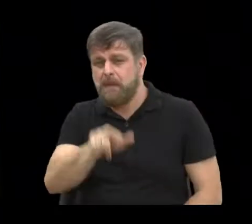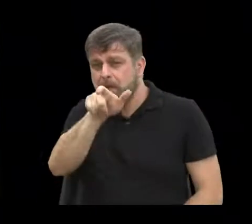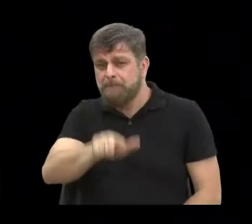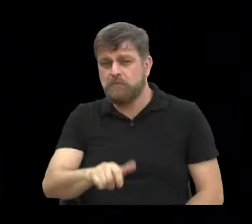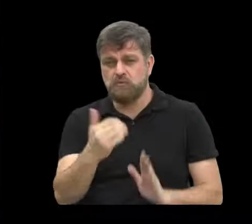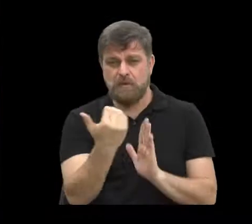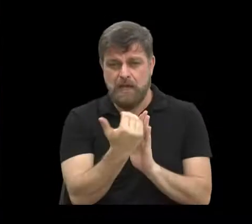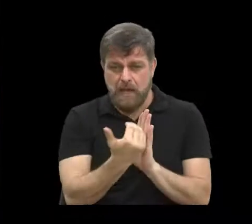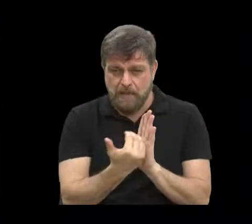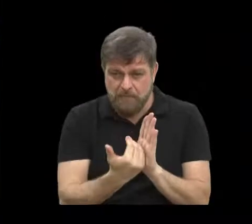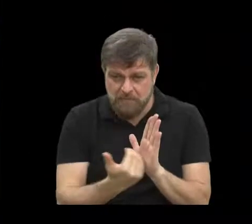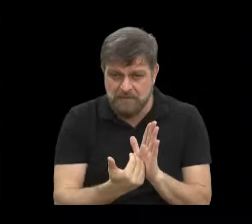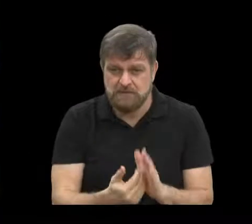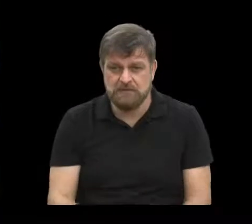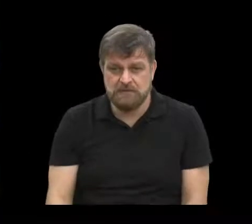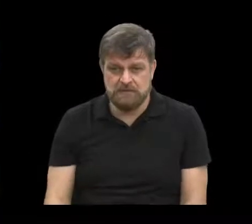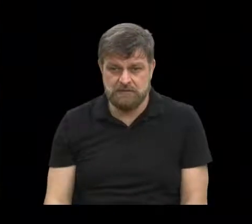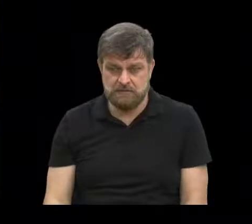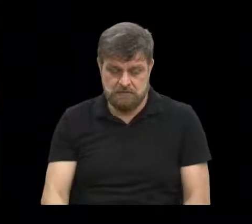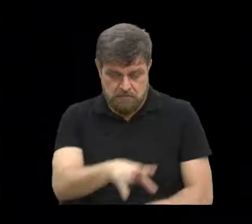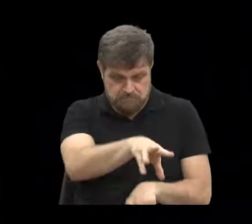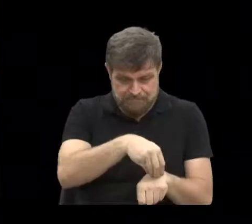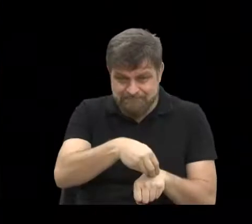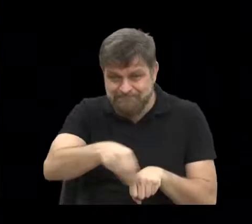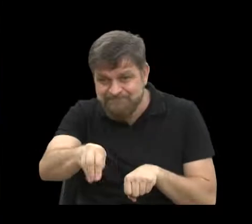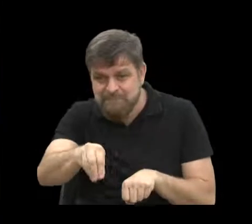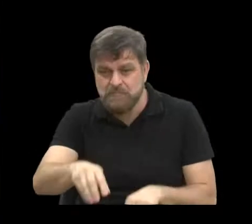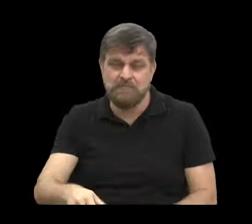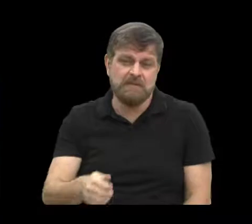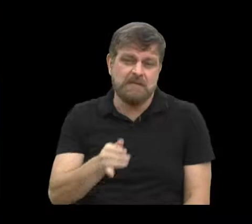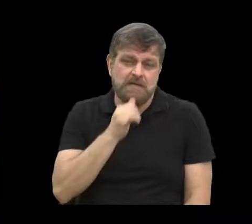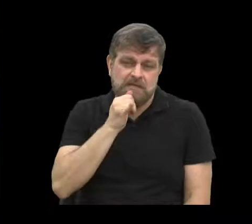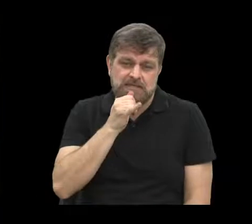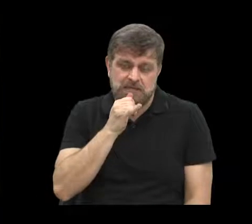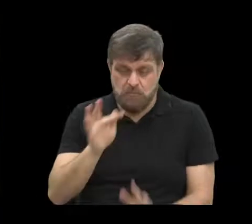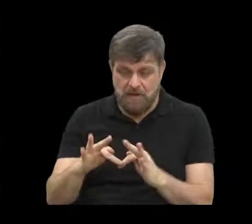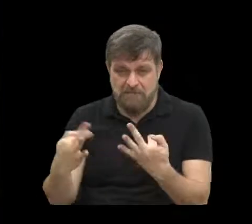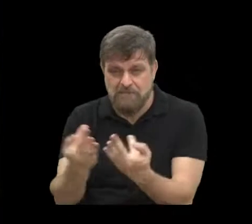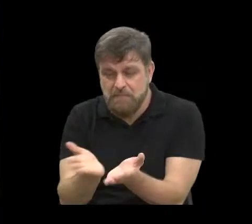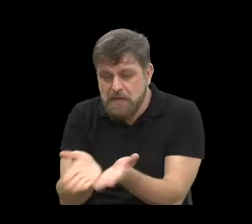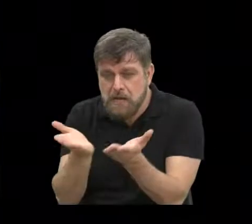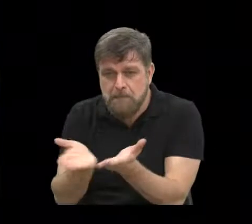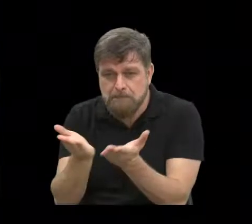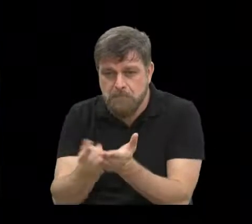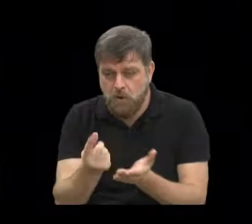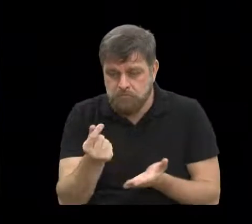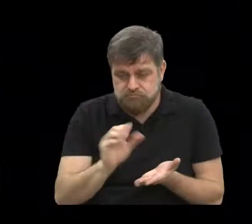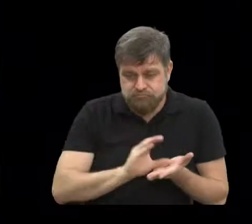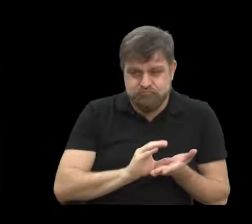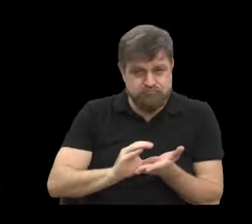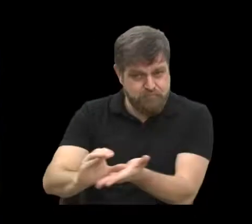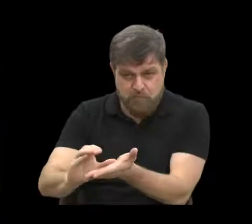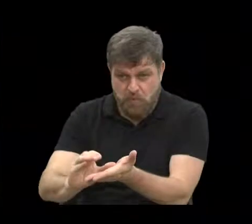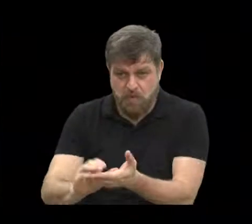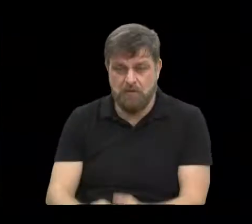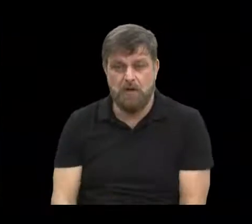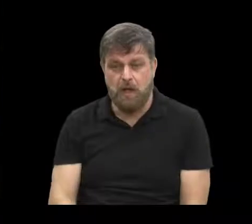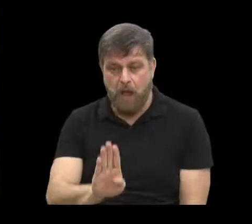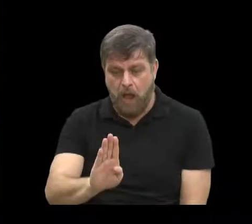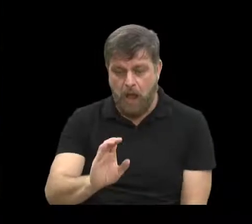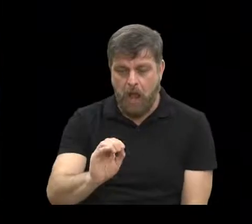programas de transferência de renda, por exemplo, Bolsa Família, nós não colocamos no cálculo, tá?